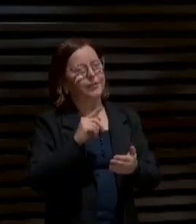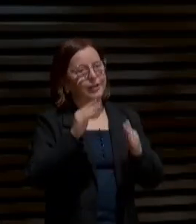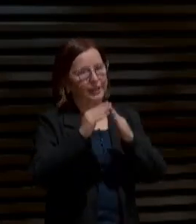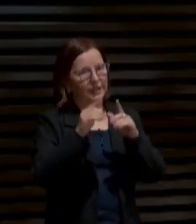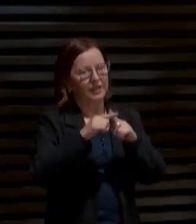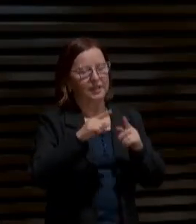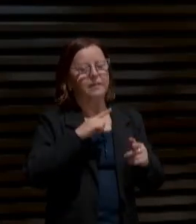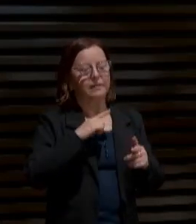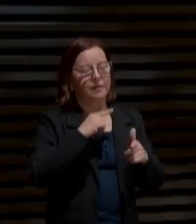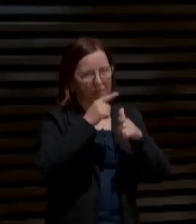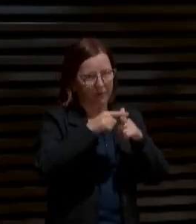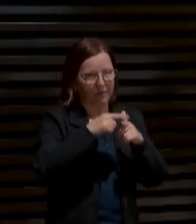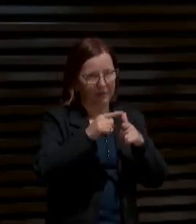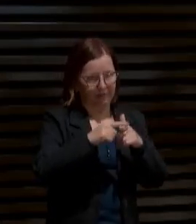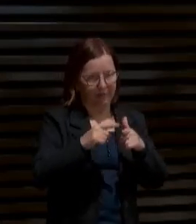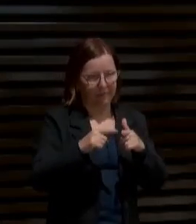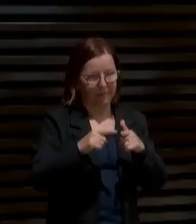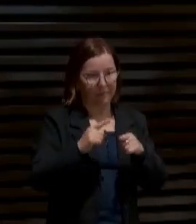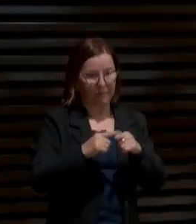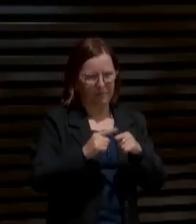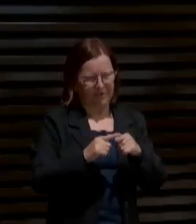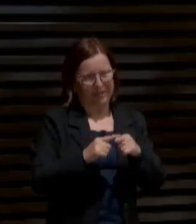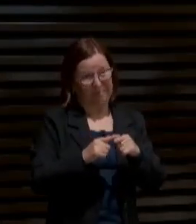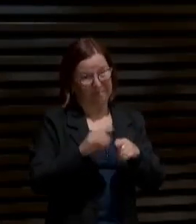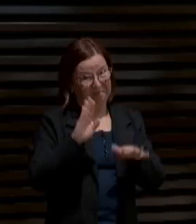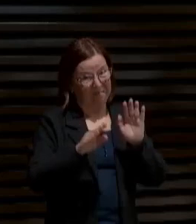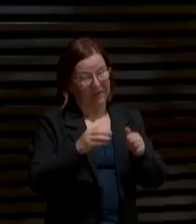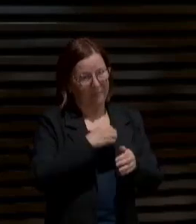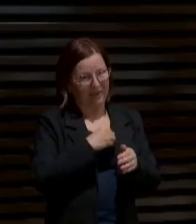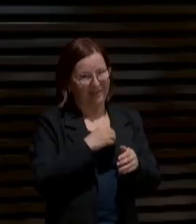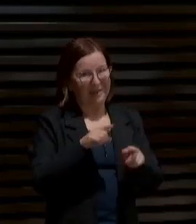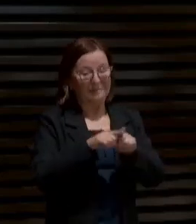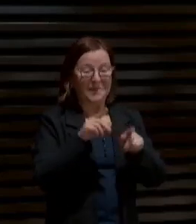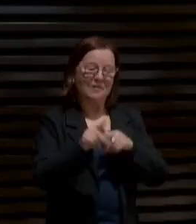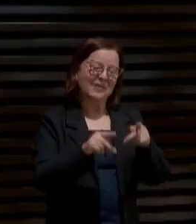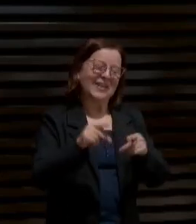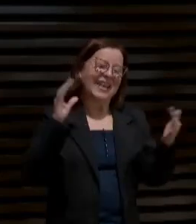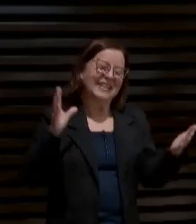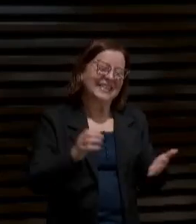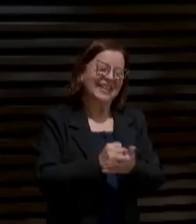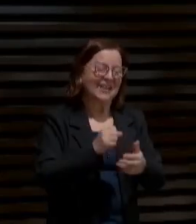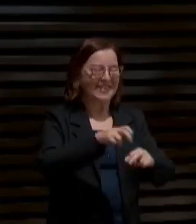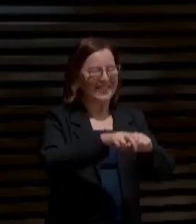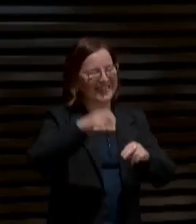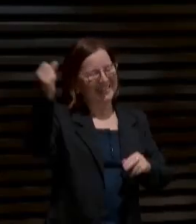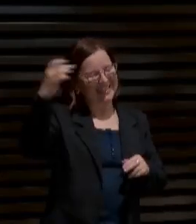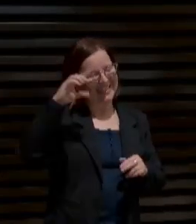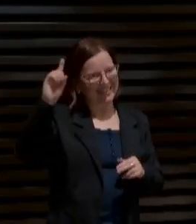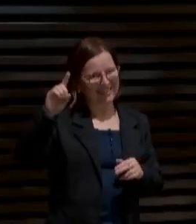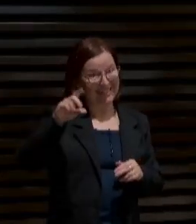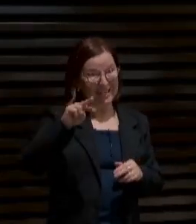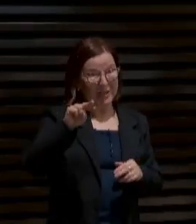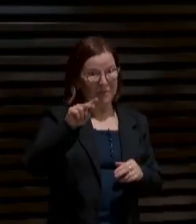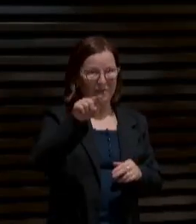Santos que estão sujeitos ao pecado mas que foram salvos pela graça de Deus assim como você e